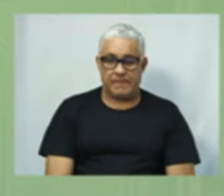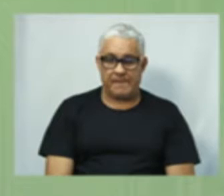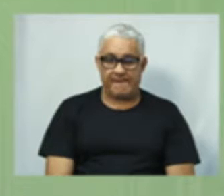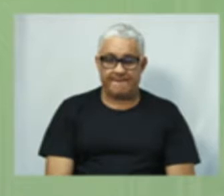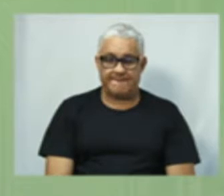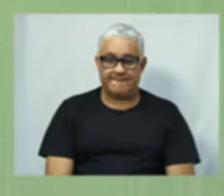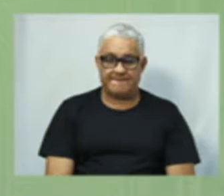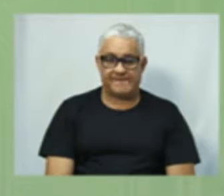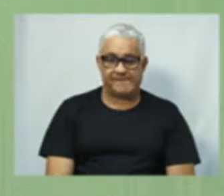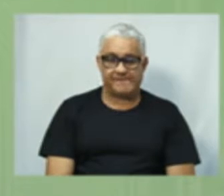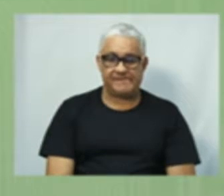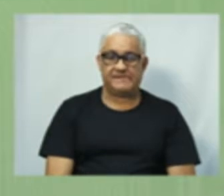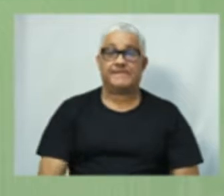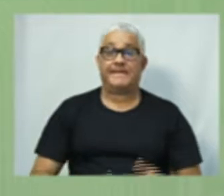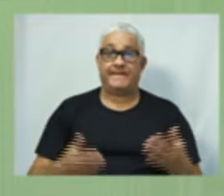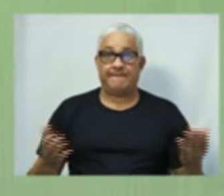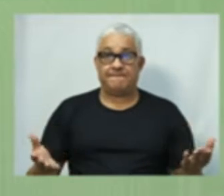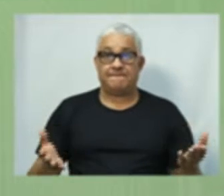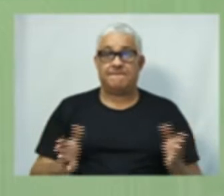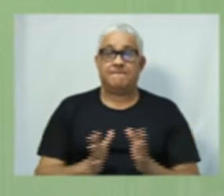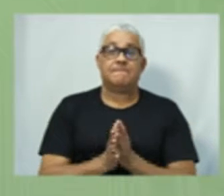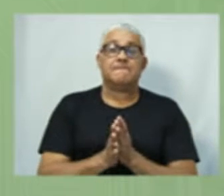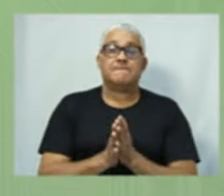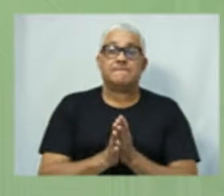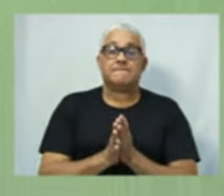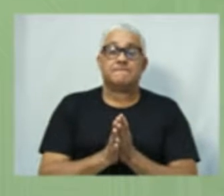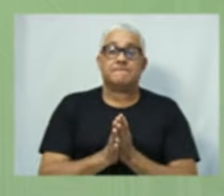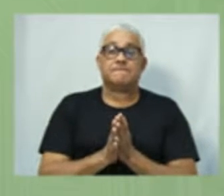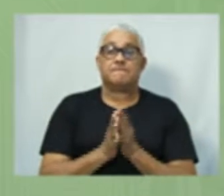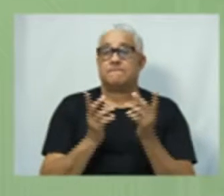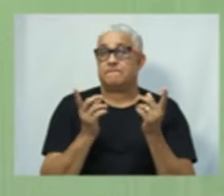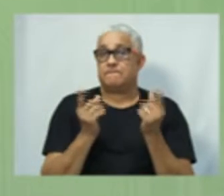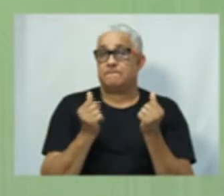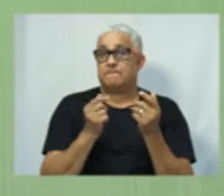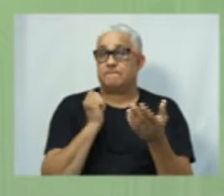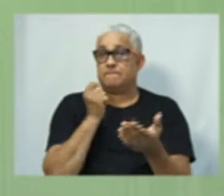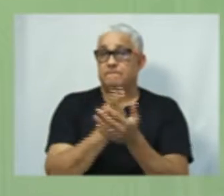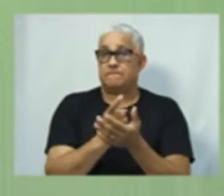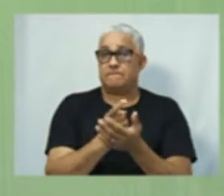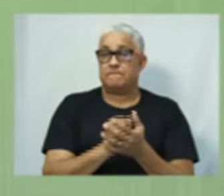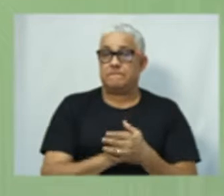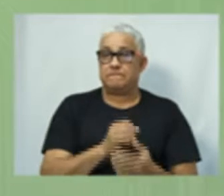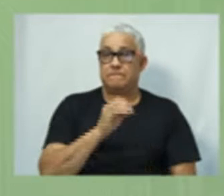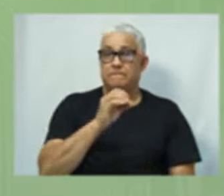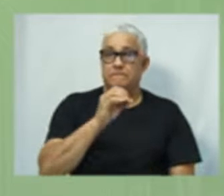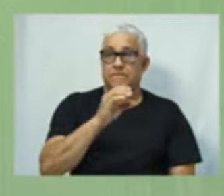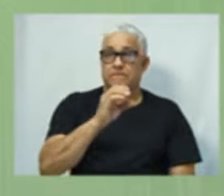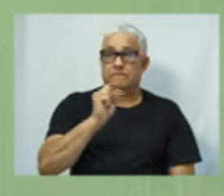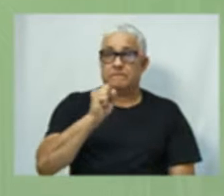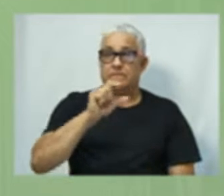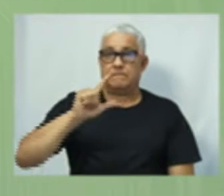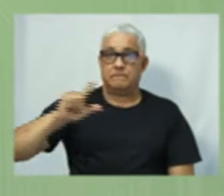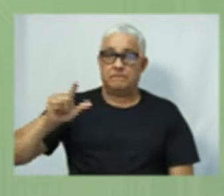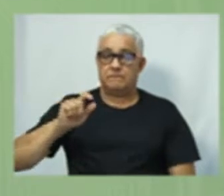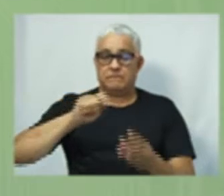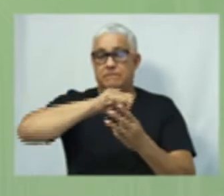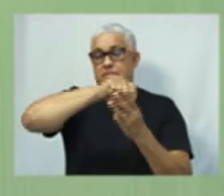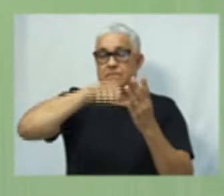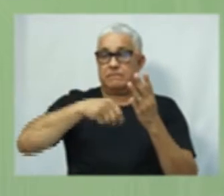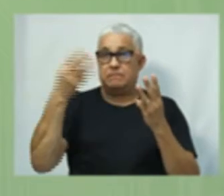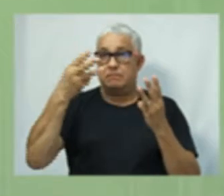3.382,56. Portanto, qual vai ser o valor a ser pago da CSL no terceiro trimestre?